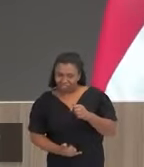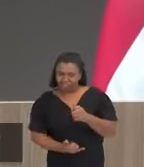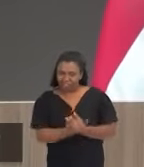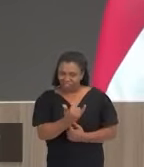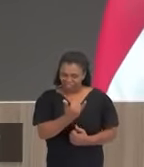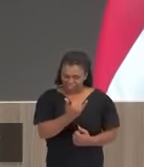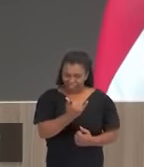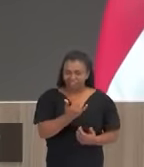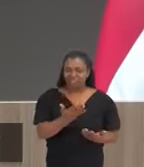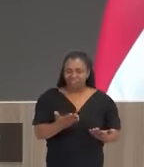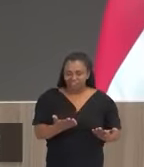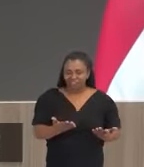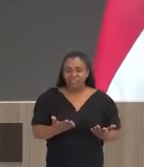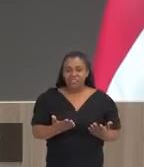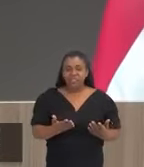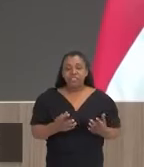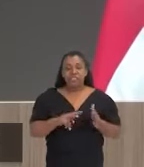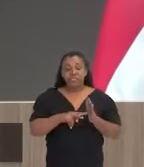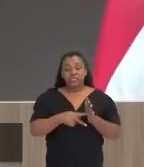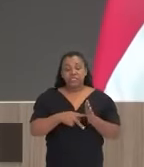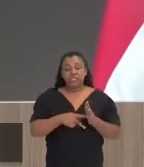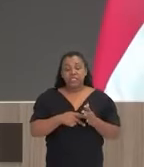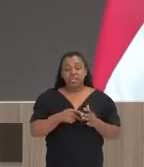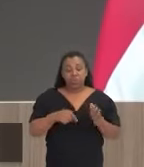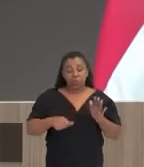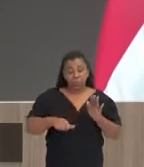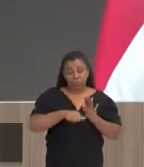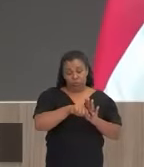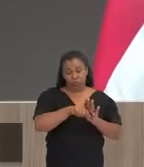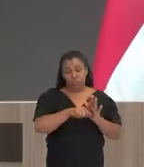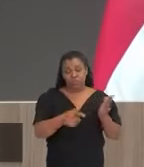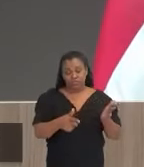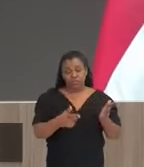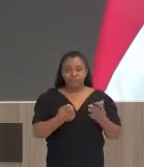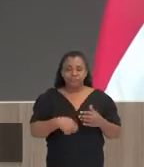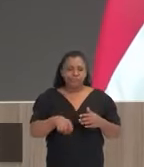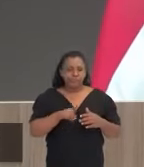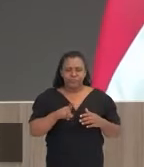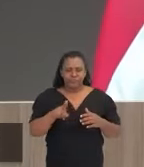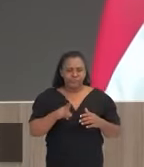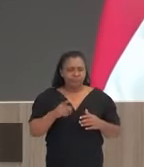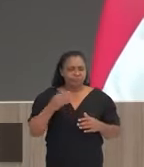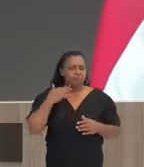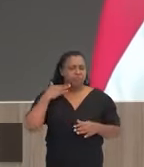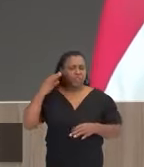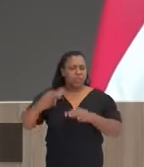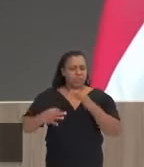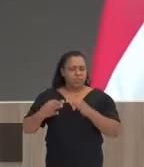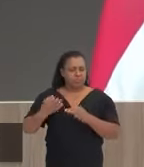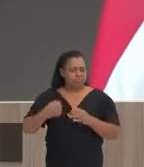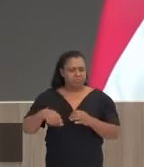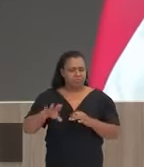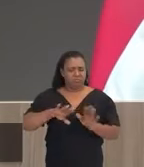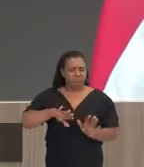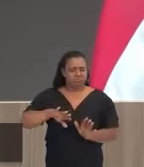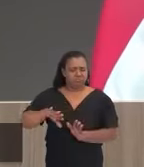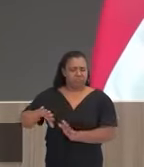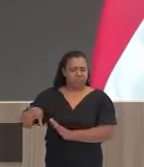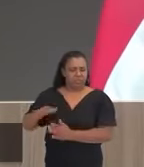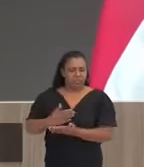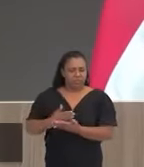sem necessidade de inquérito judicial ou de ação judicial, nós começamos a tratar